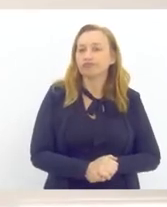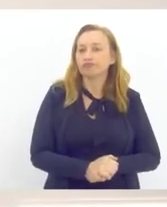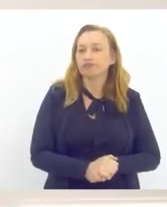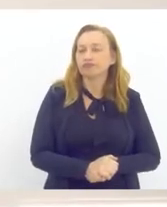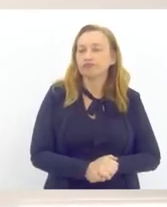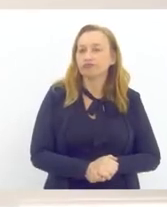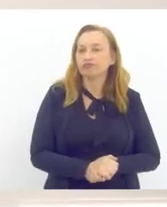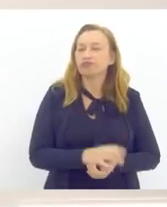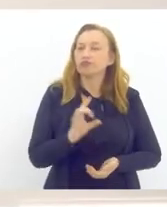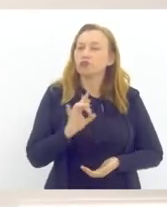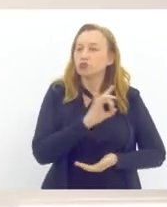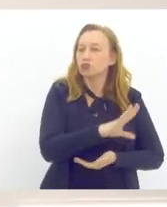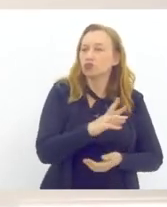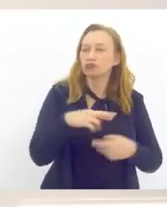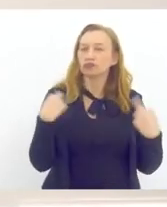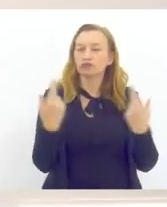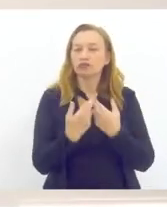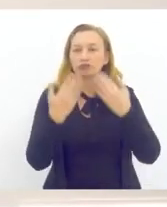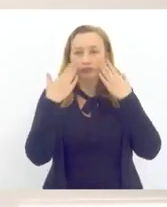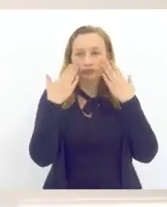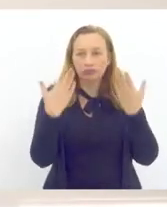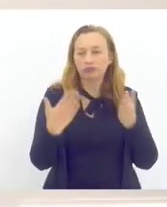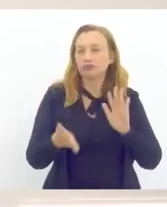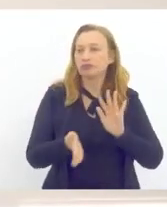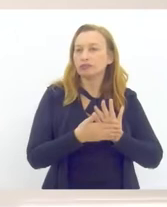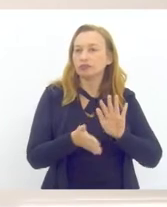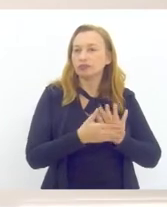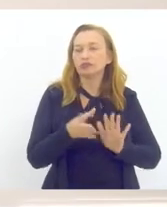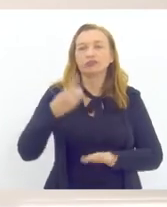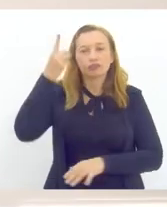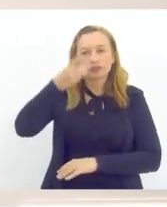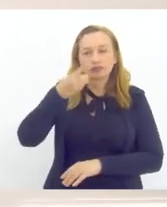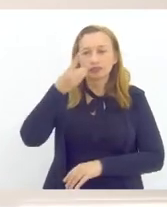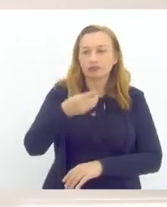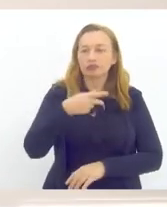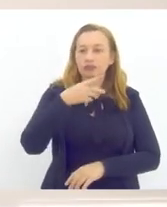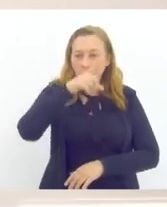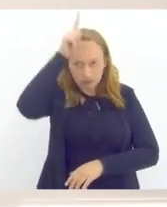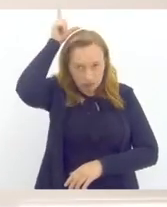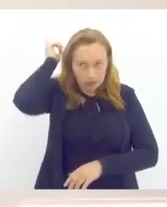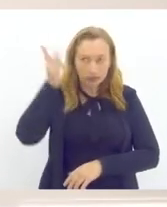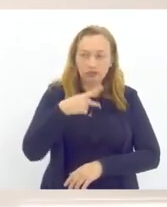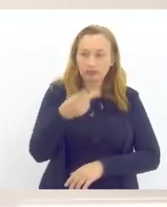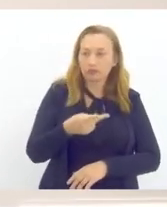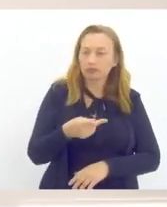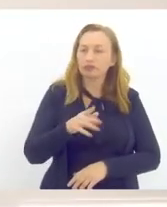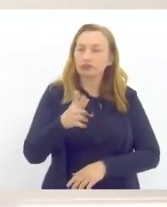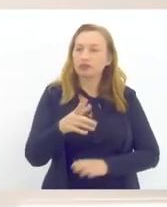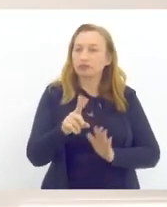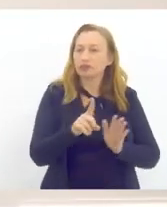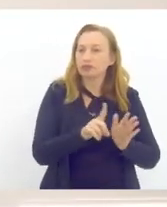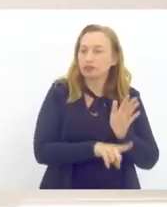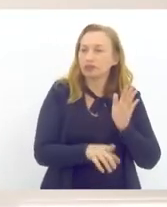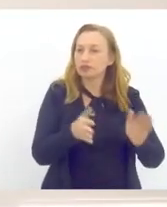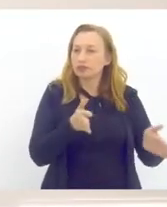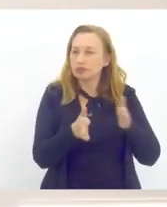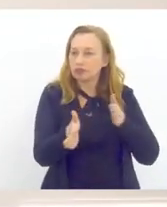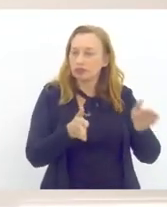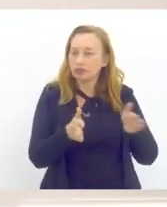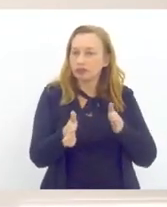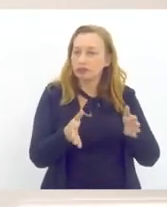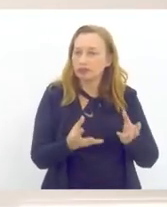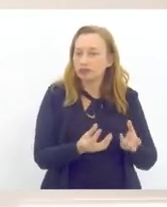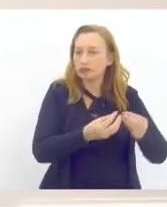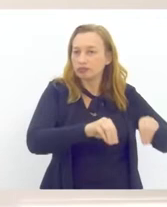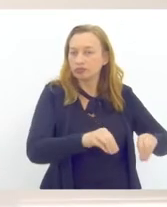no nosso último encontro, eu tinha apresentado a proposta, como disse o deputado Luiz Paulo, de que a gente, no mínimo, cortasse o período em que o município foi